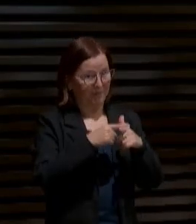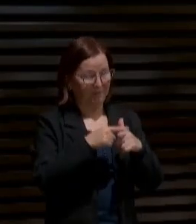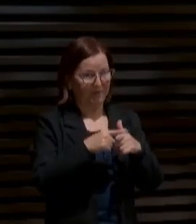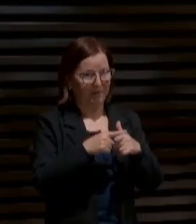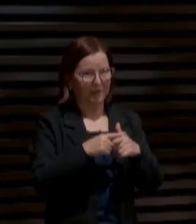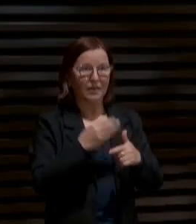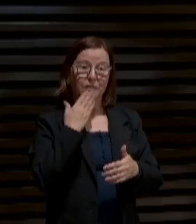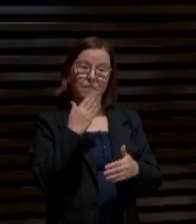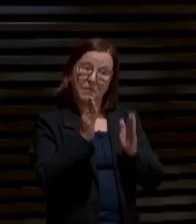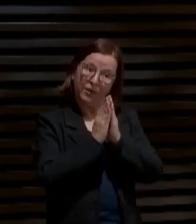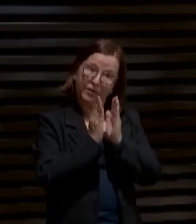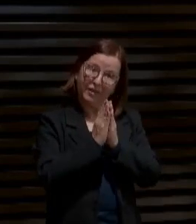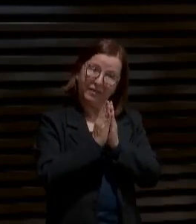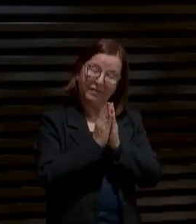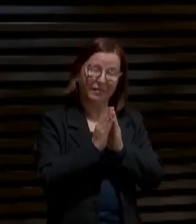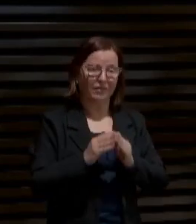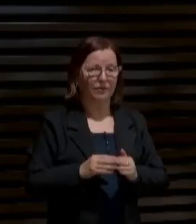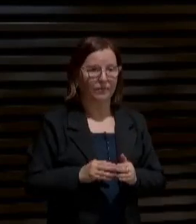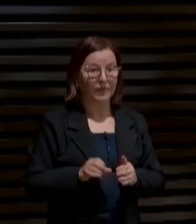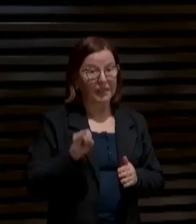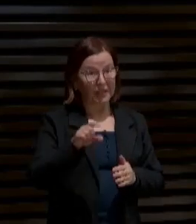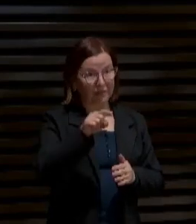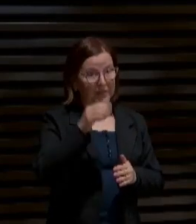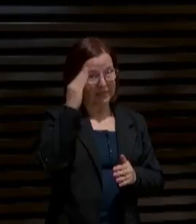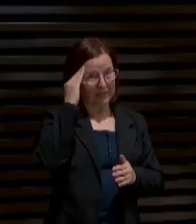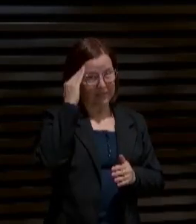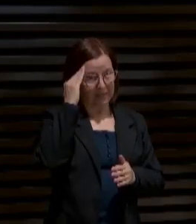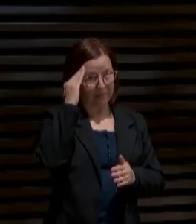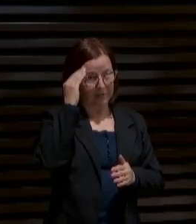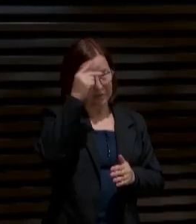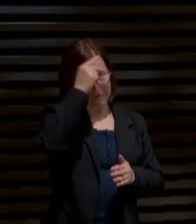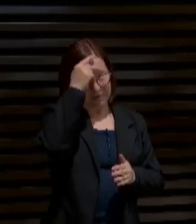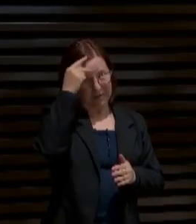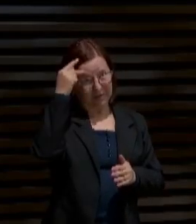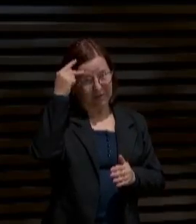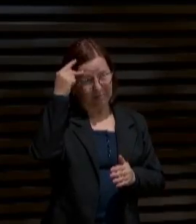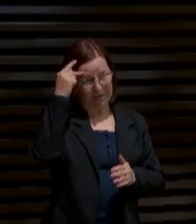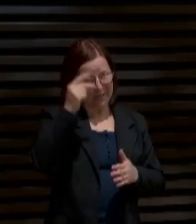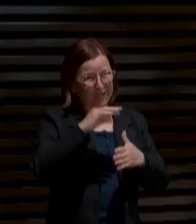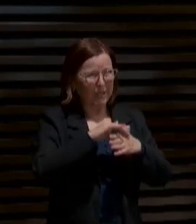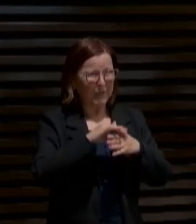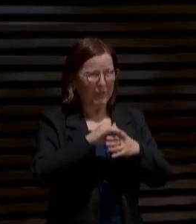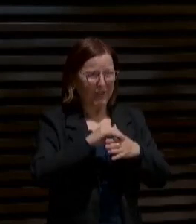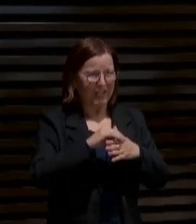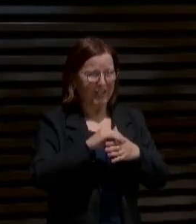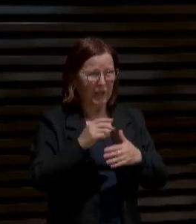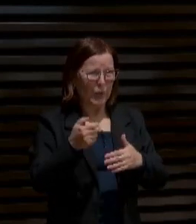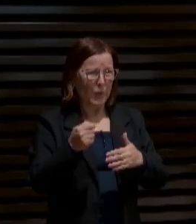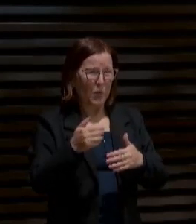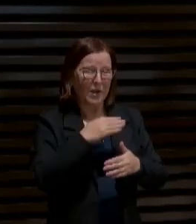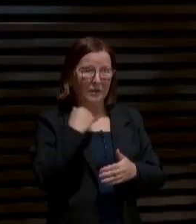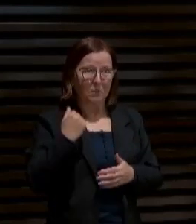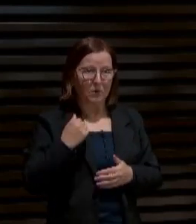que aqui na comunidade você fica sabendo que a pessoa ficou doente depois de Quase morreu né É quase morri meu porque me ó Puxa vida porque não